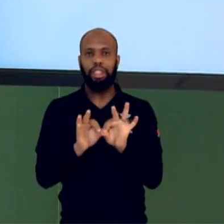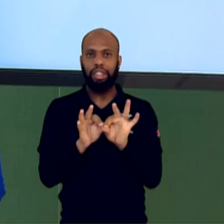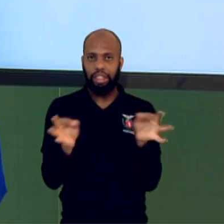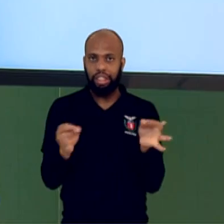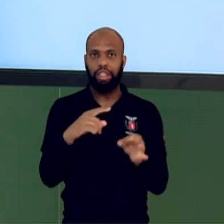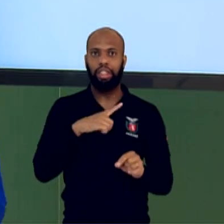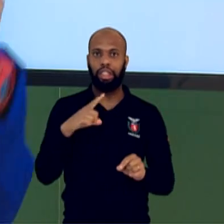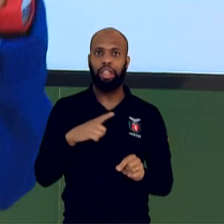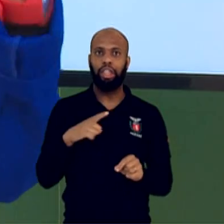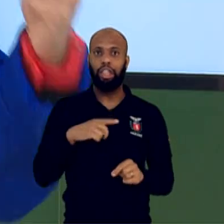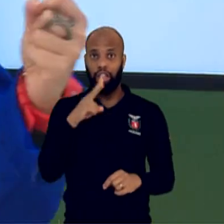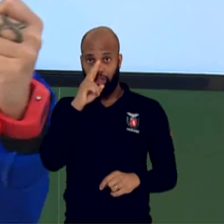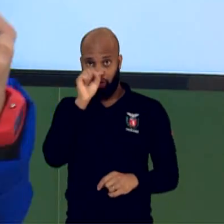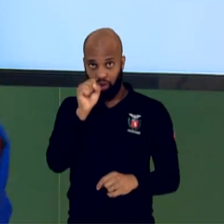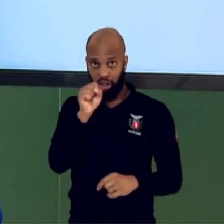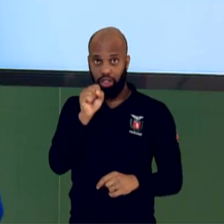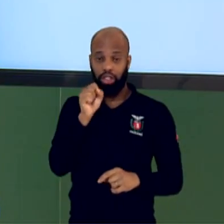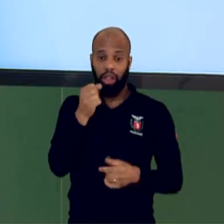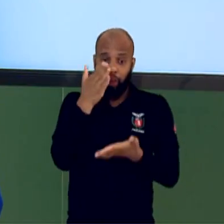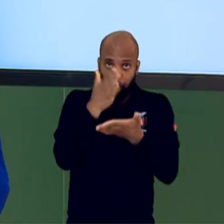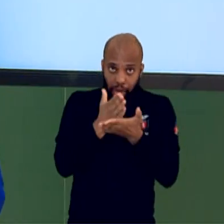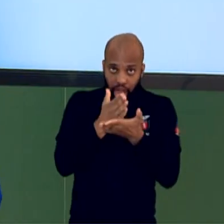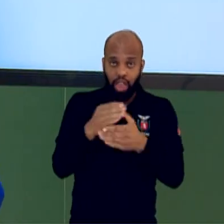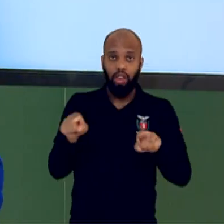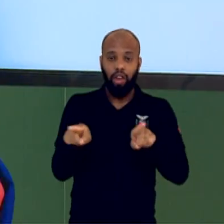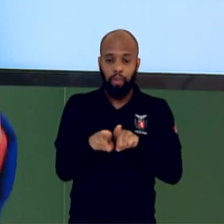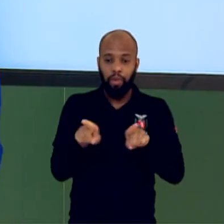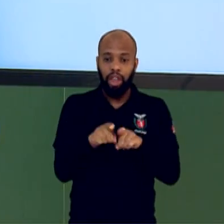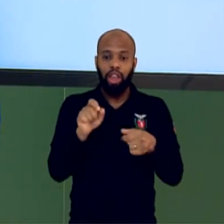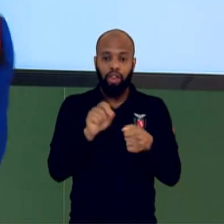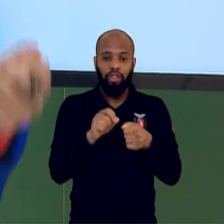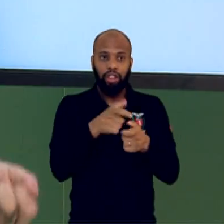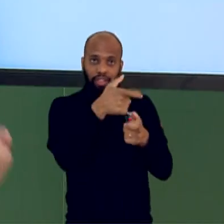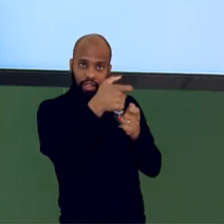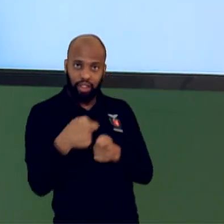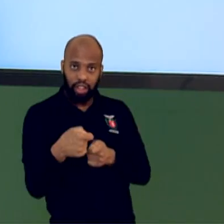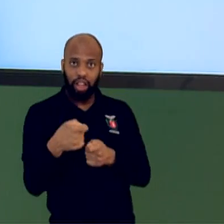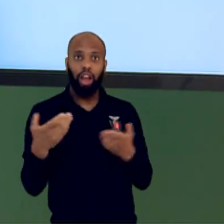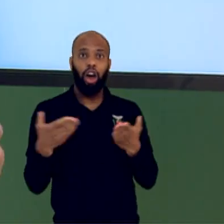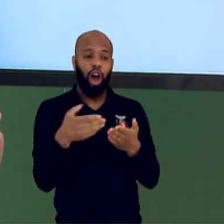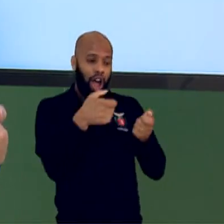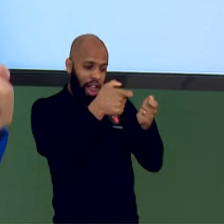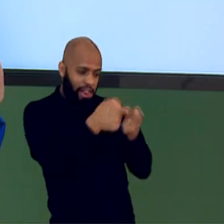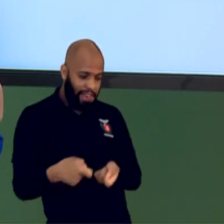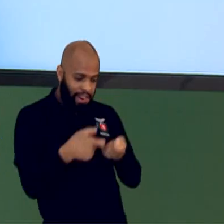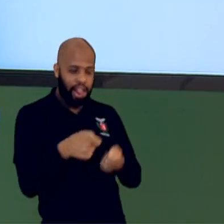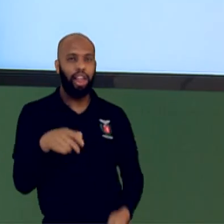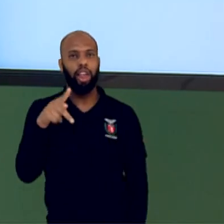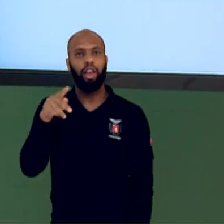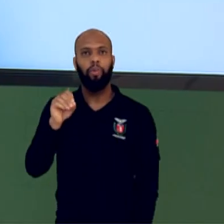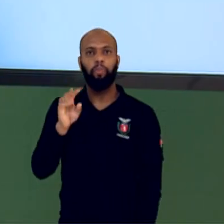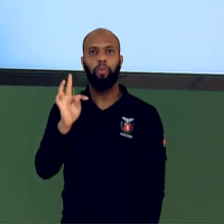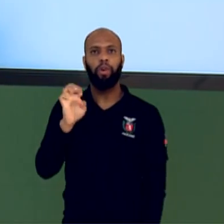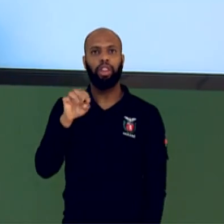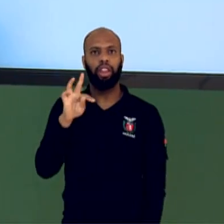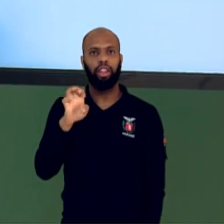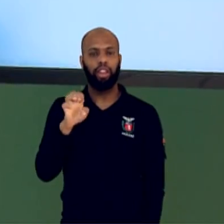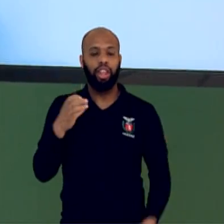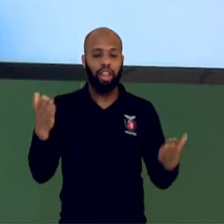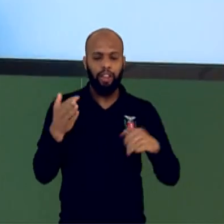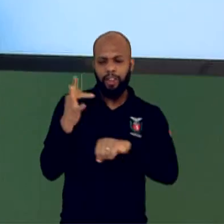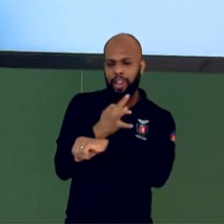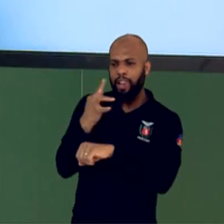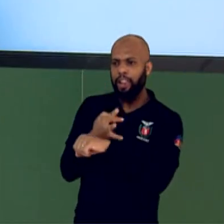você tem lá as duas forças, a potente e a resistente. A potente é a força que você está aplicando. A resistente está resistindo à tua